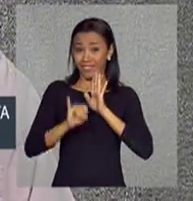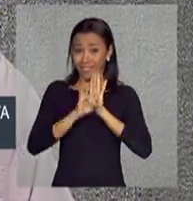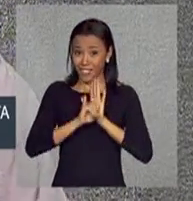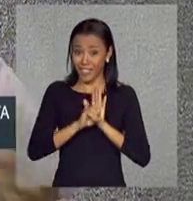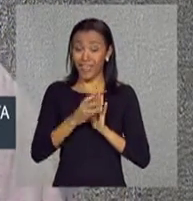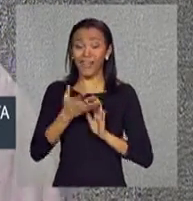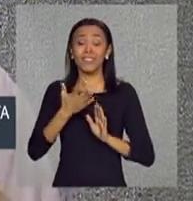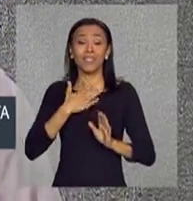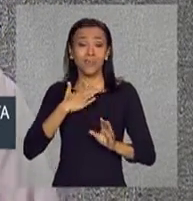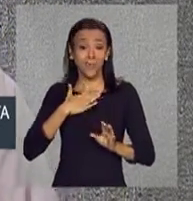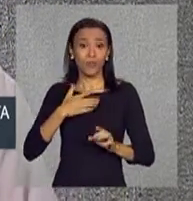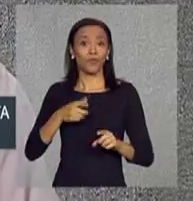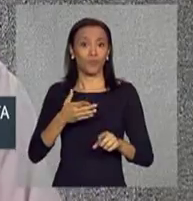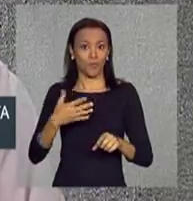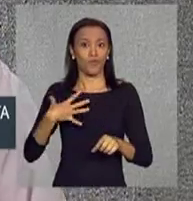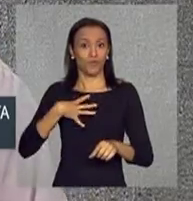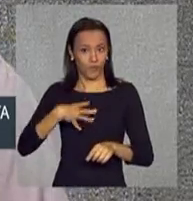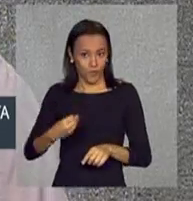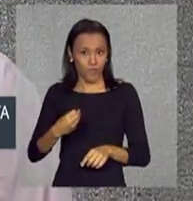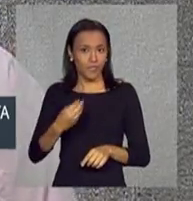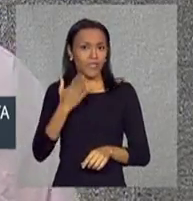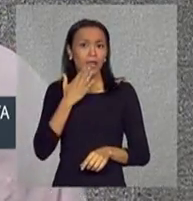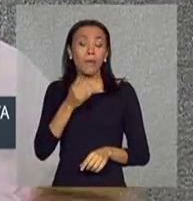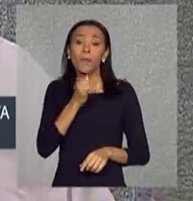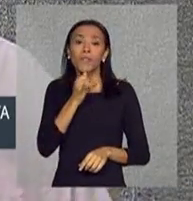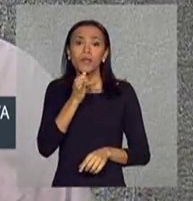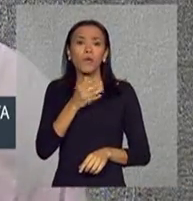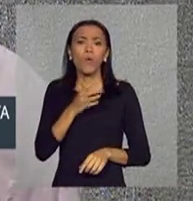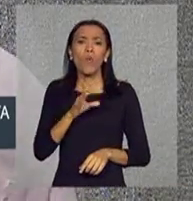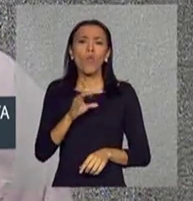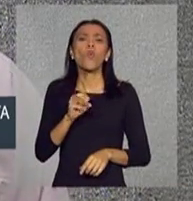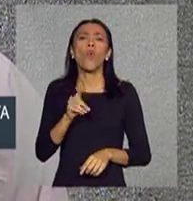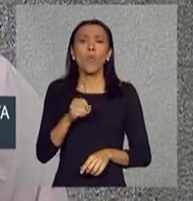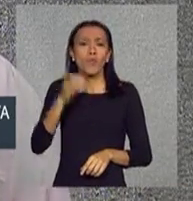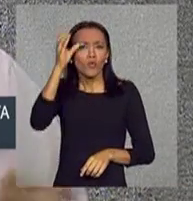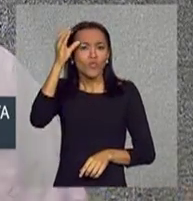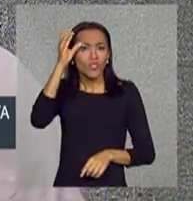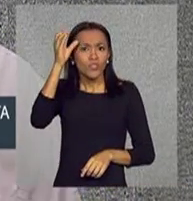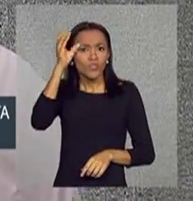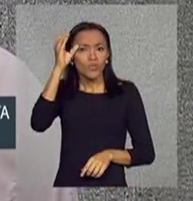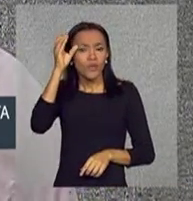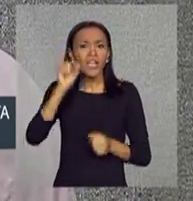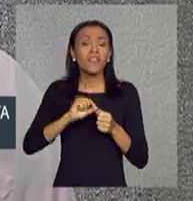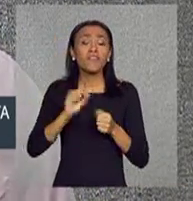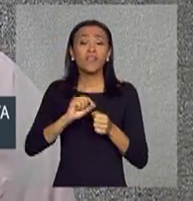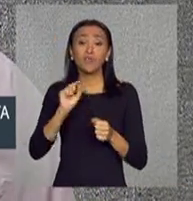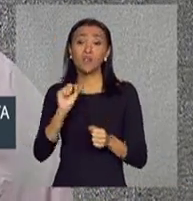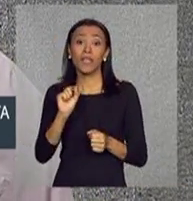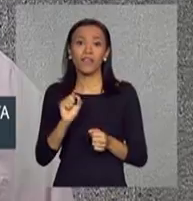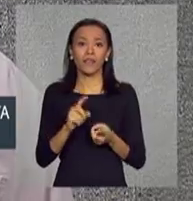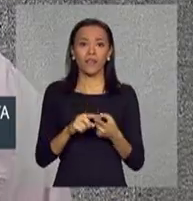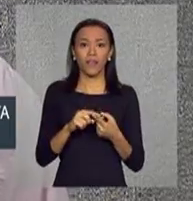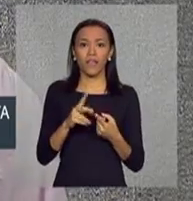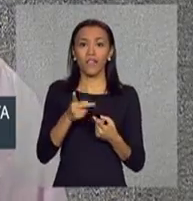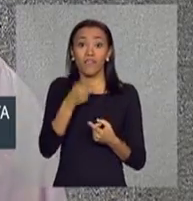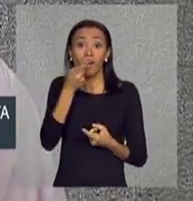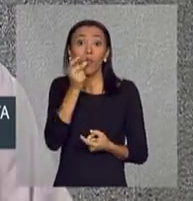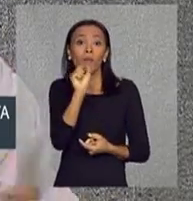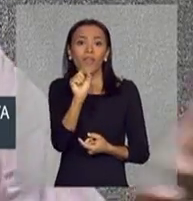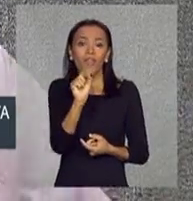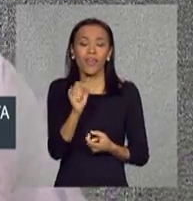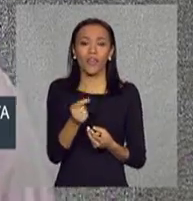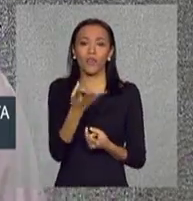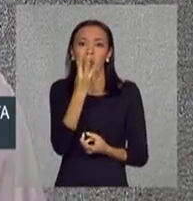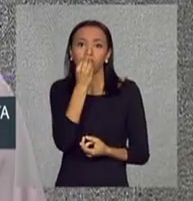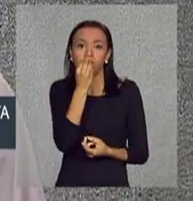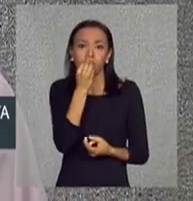meus filhos, saber como, por exemplo, o meu tio reagiu à tortura, que palavras ele pronunciou, de que